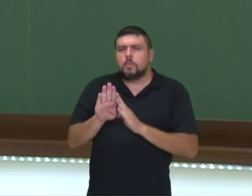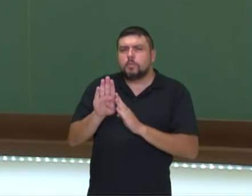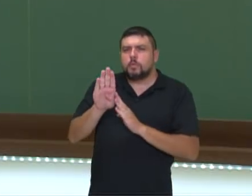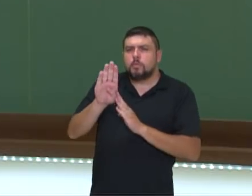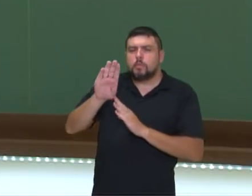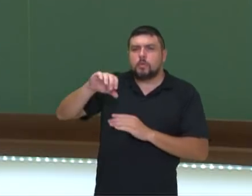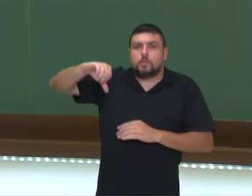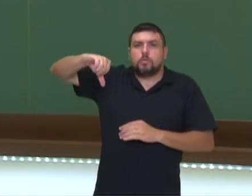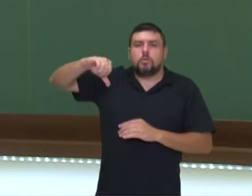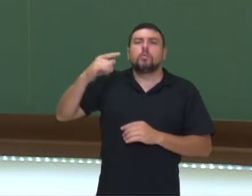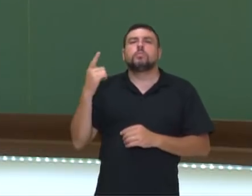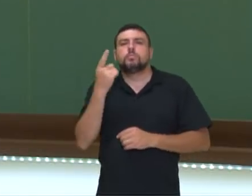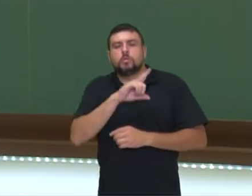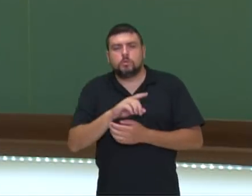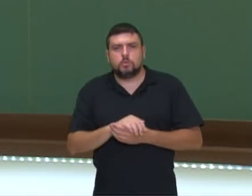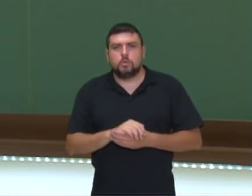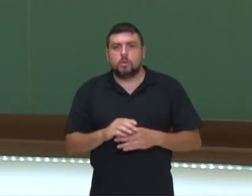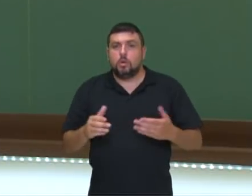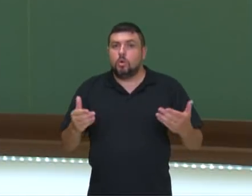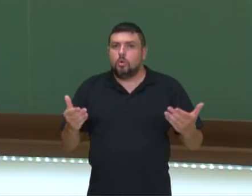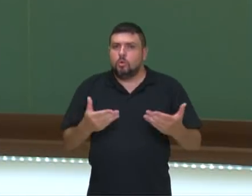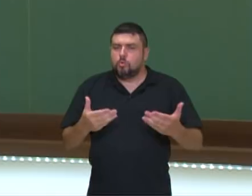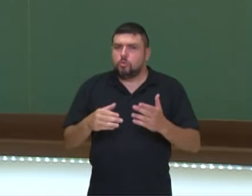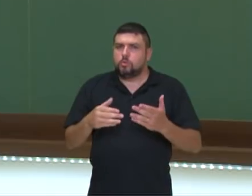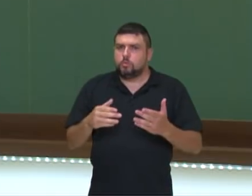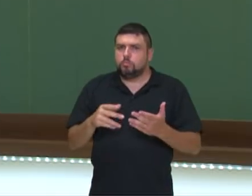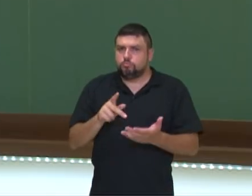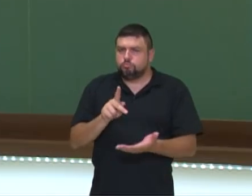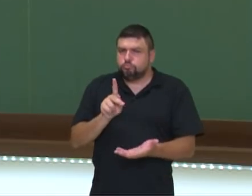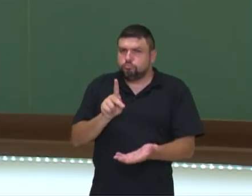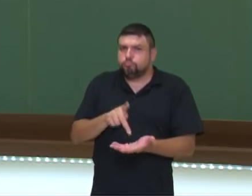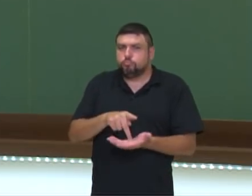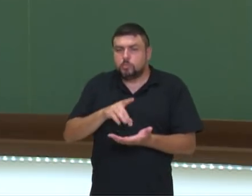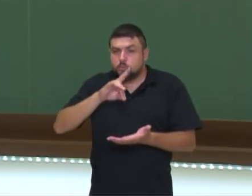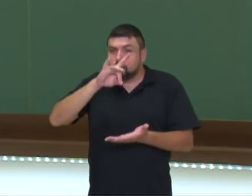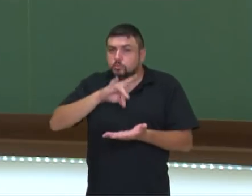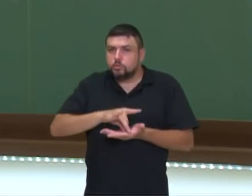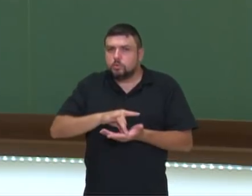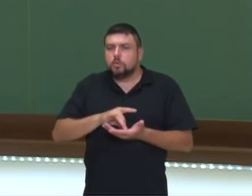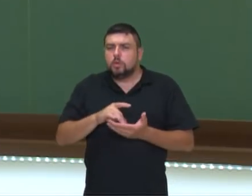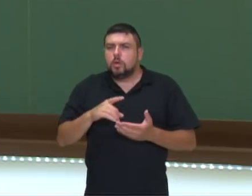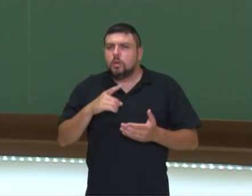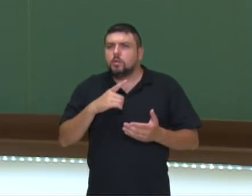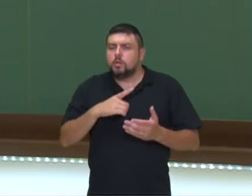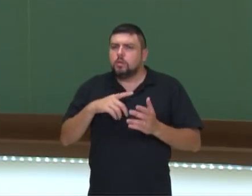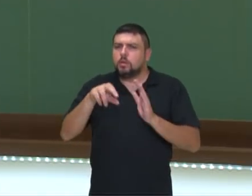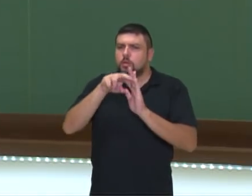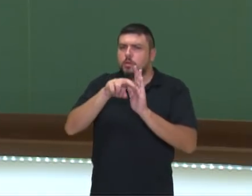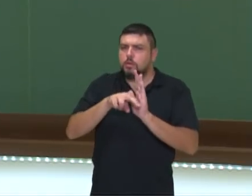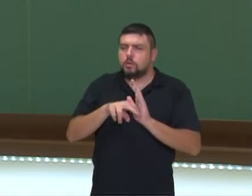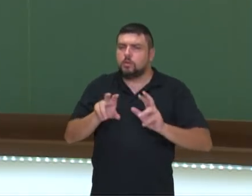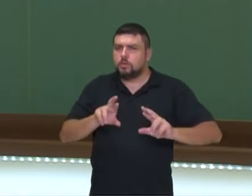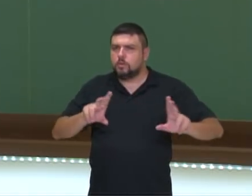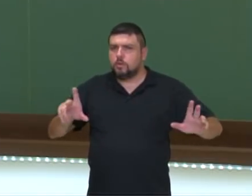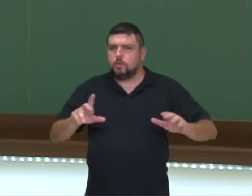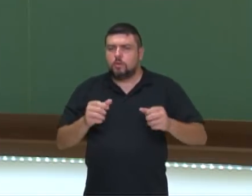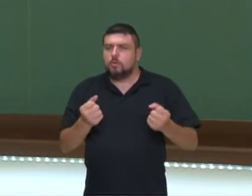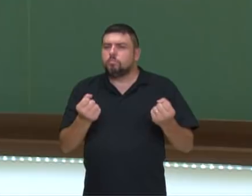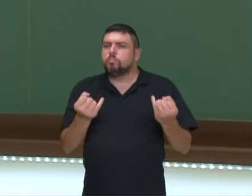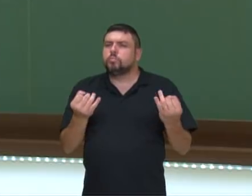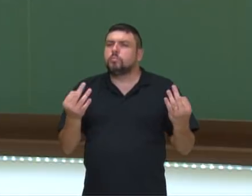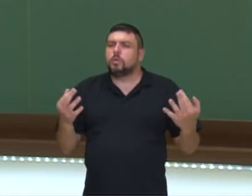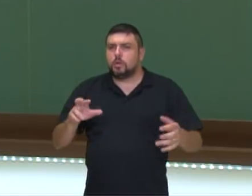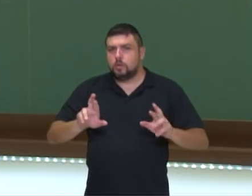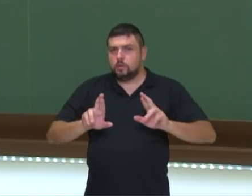que não, a partida oficial ela tem regras diferentes e também tem a sua pontuação diferente do que na época. Mas na